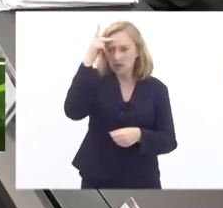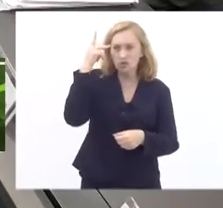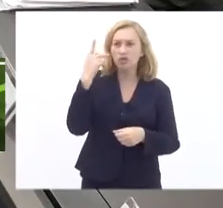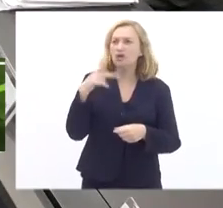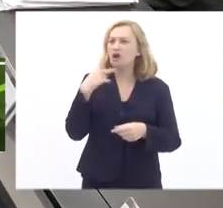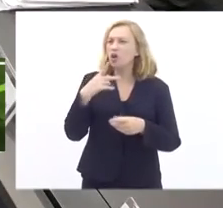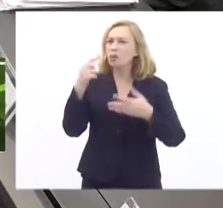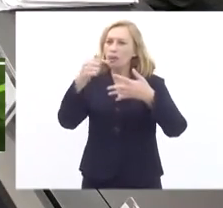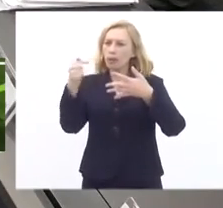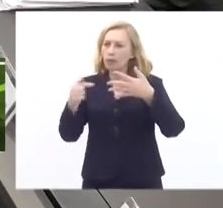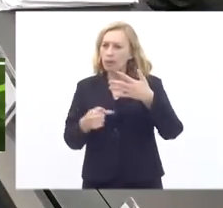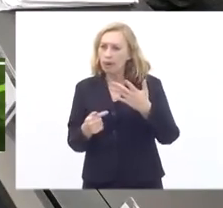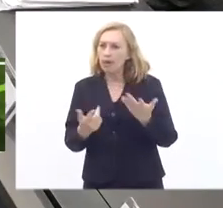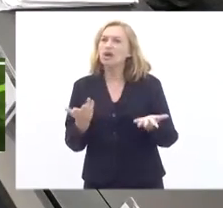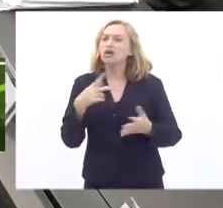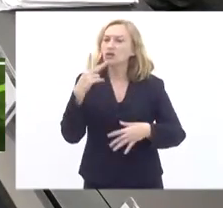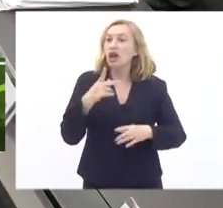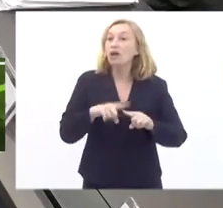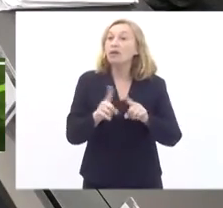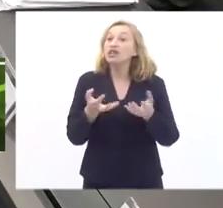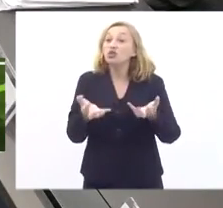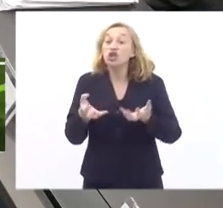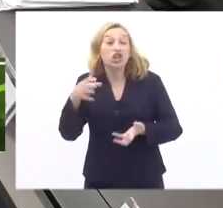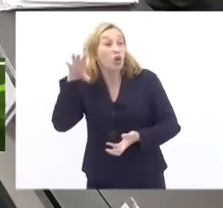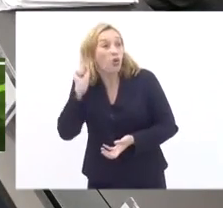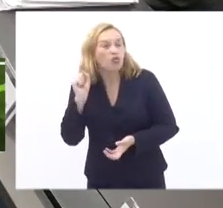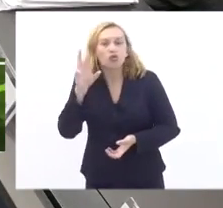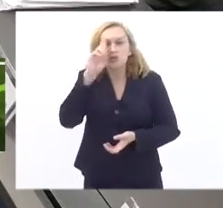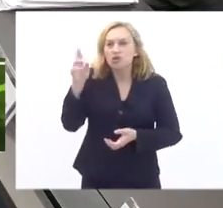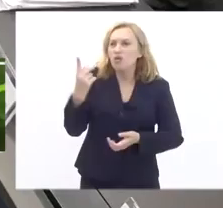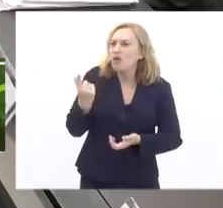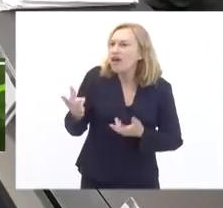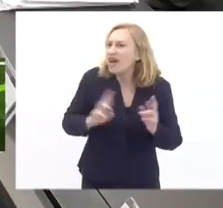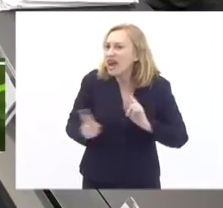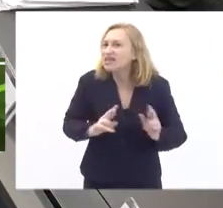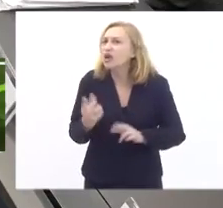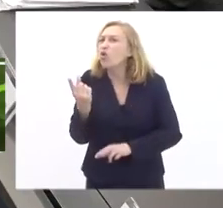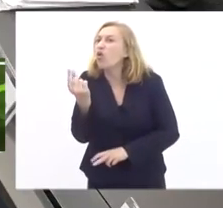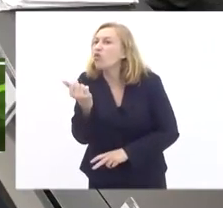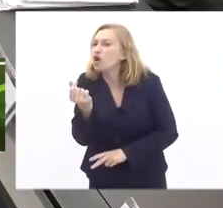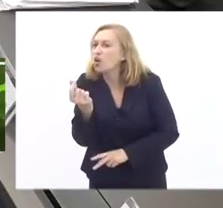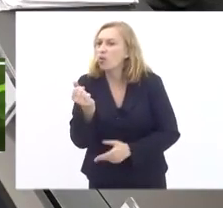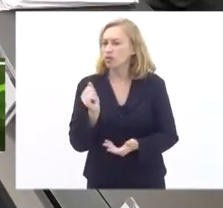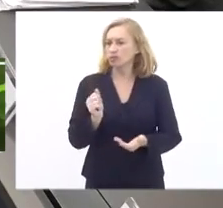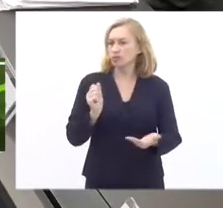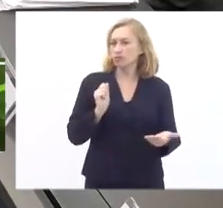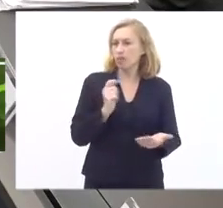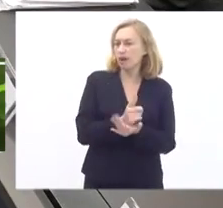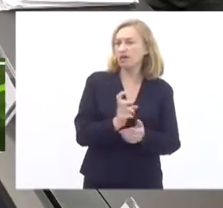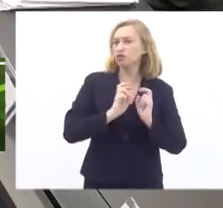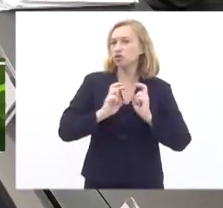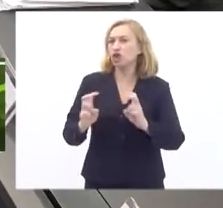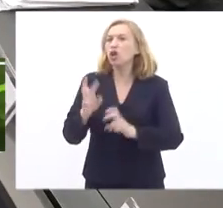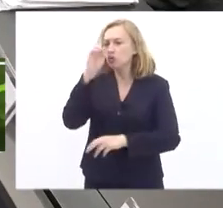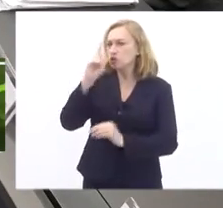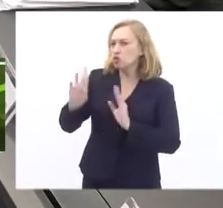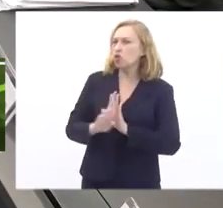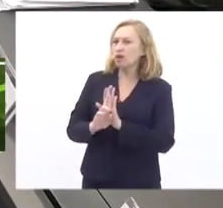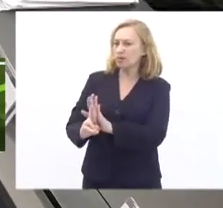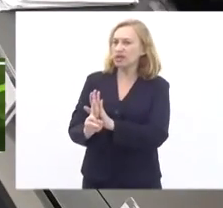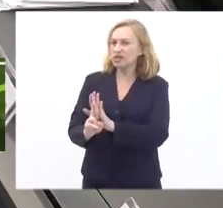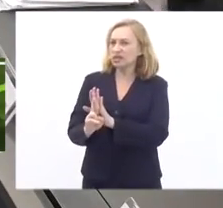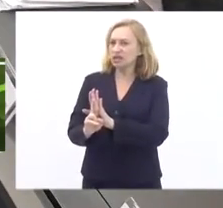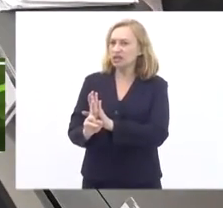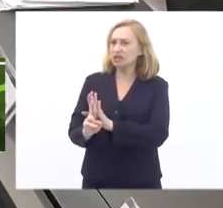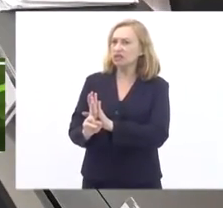as suas considerações. Eu queria ouvir o senhor sobre, em relação ao valor da tarifa. O senhor, como representante